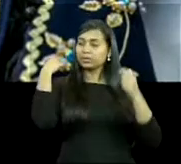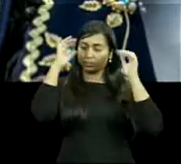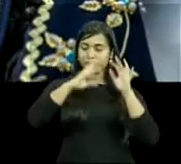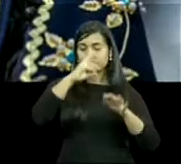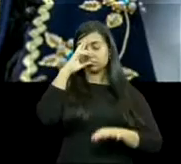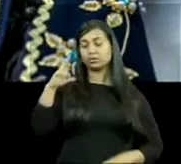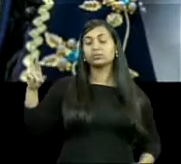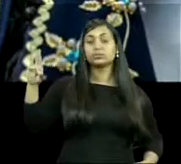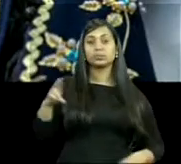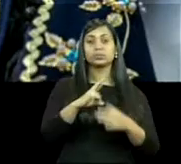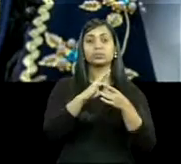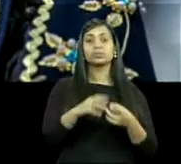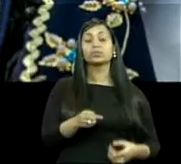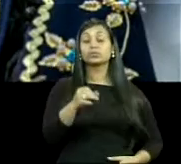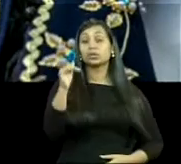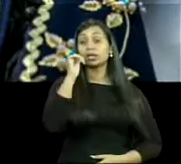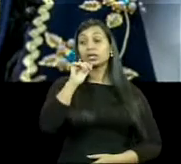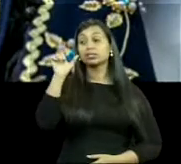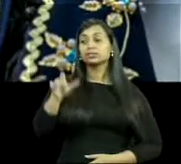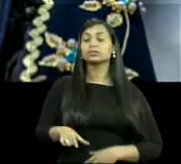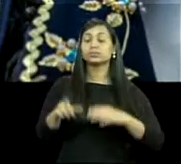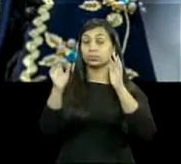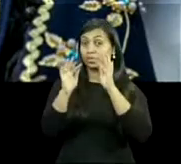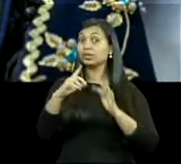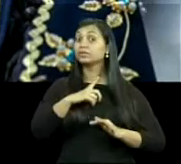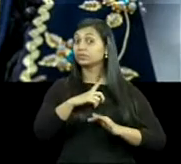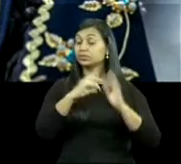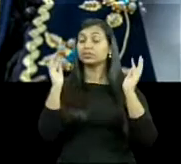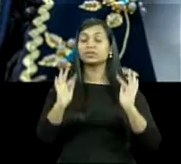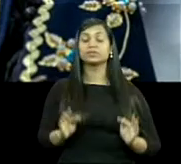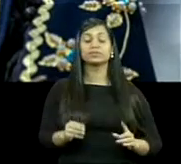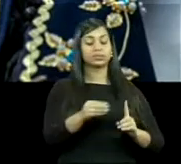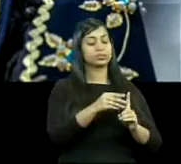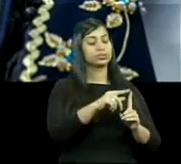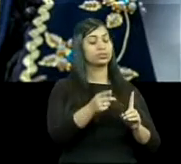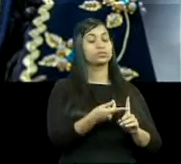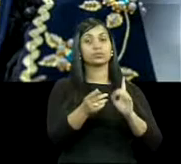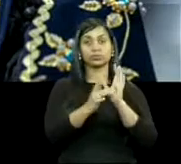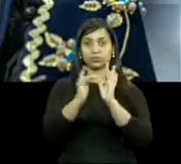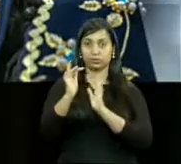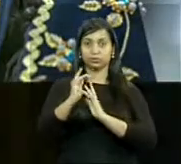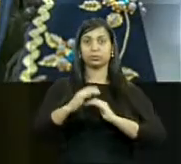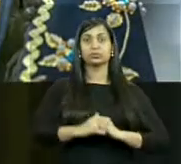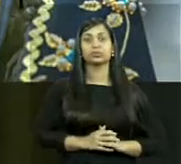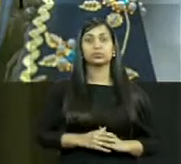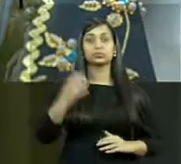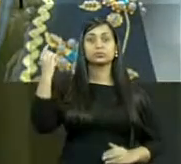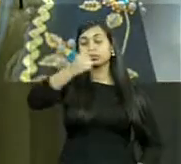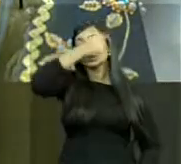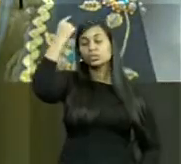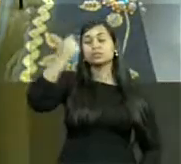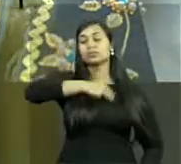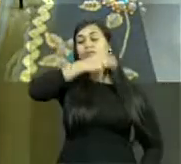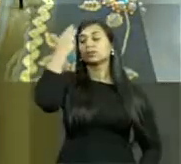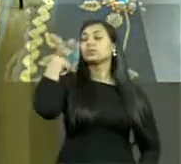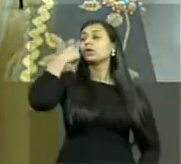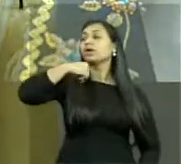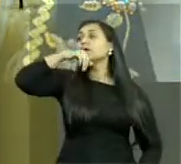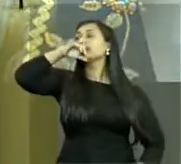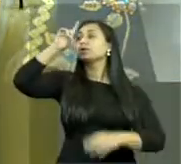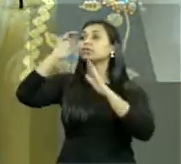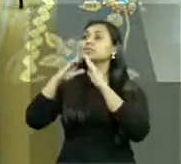Maria, cheia de graça, o Senhor é convosco. Bendita sois vós entre as mulheres, e bendito é o fruto do vosso ventre, Jesus.